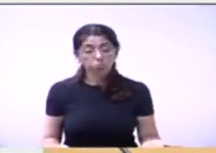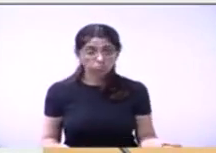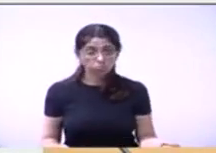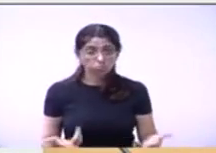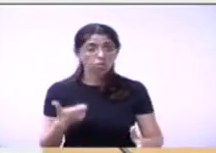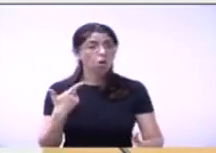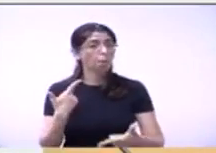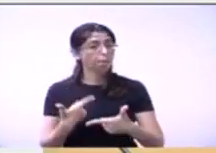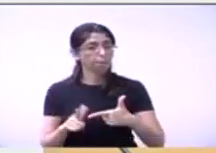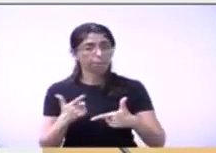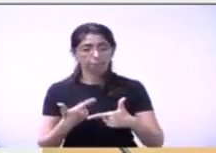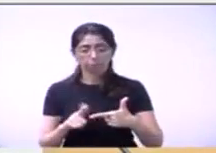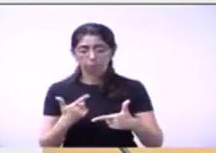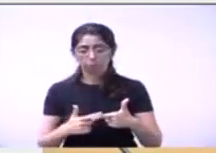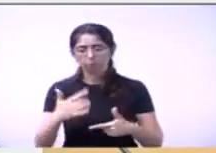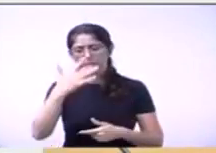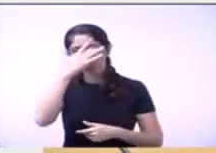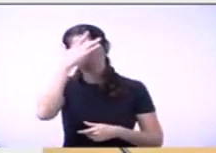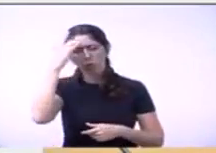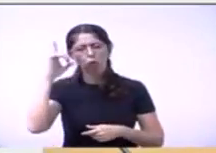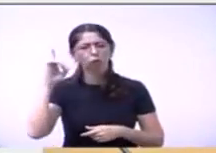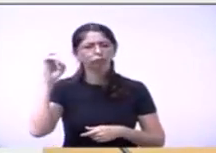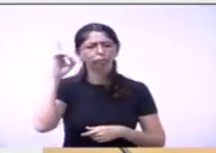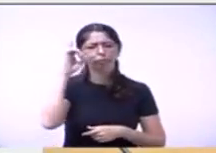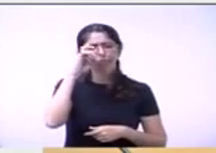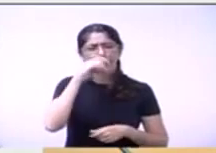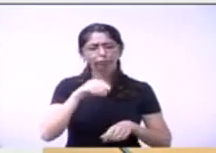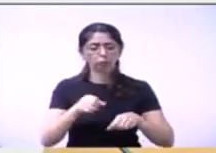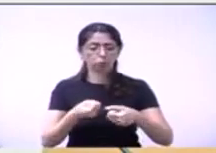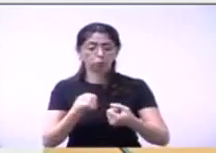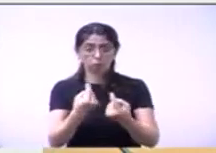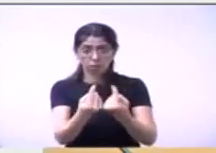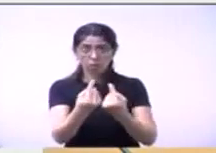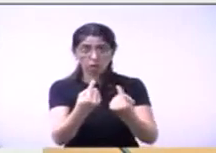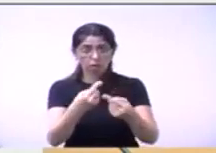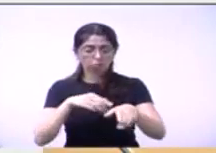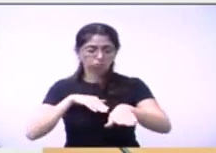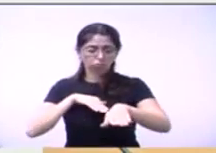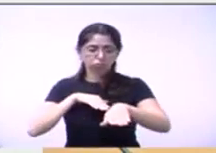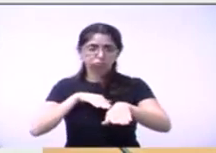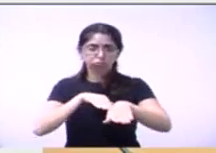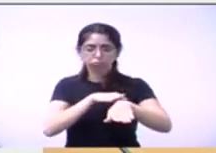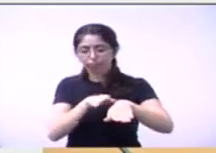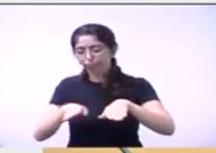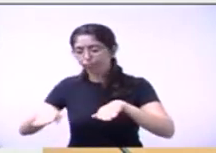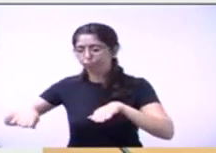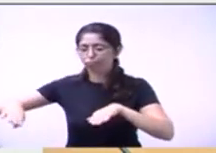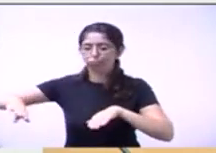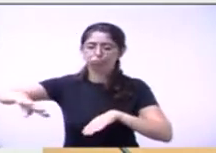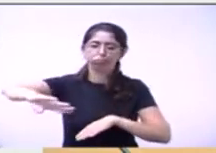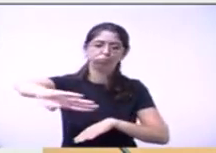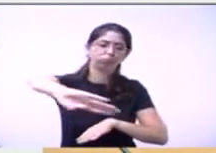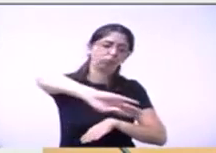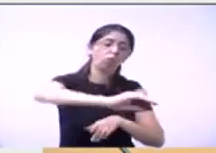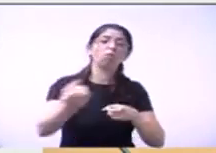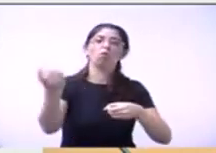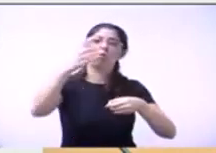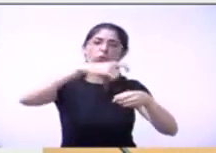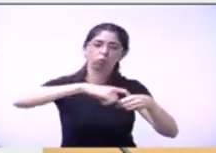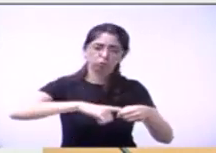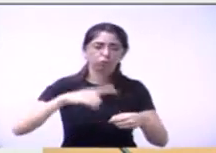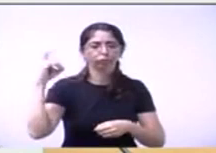das pessoas que têm que deslocar um trecho muito maior. Então, são vários aspectos que estão colocados aí